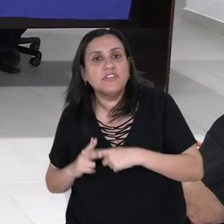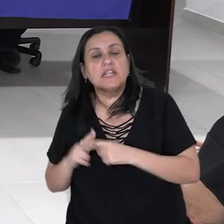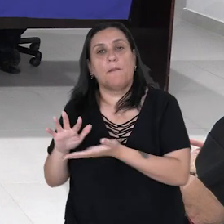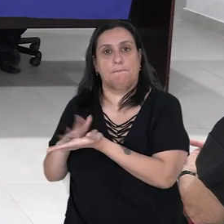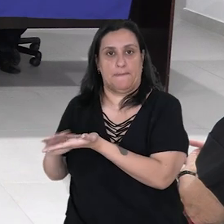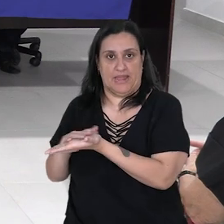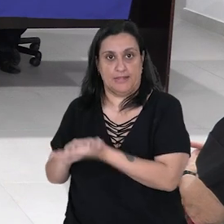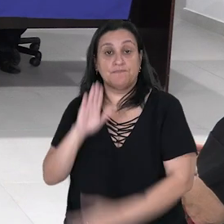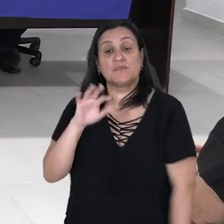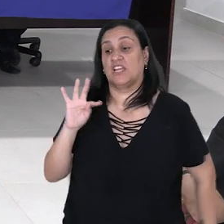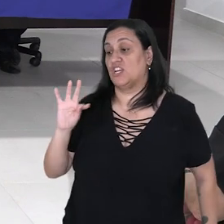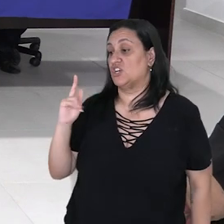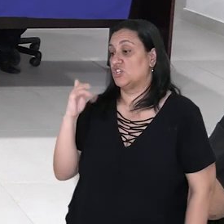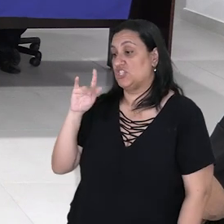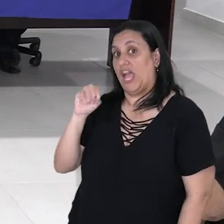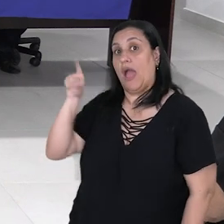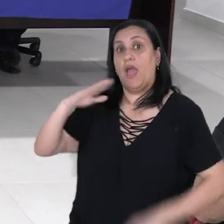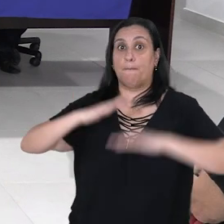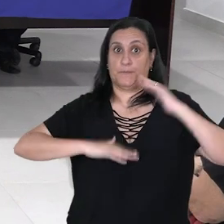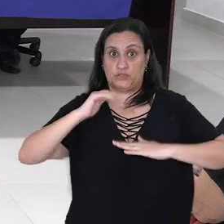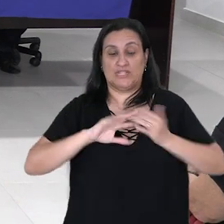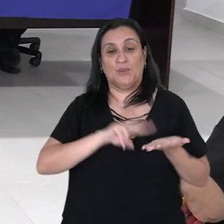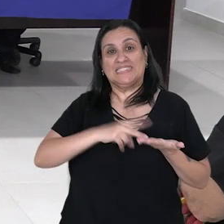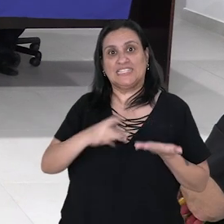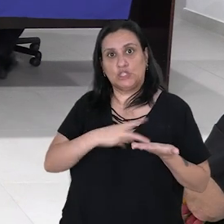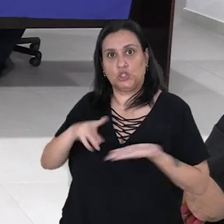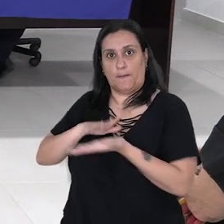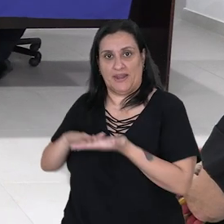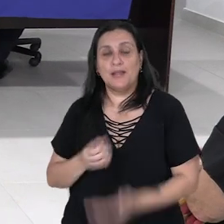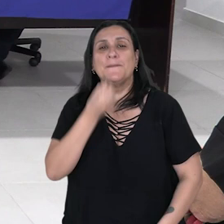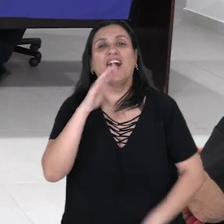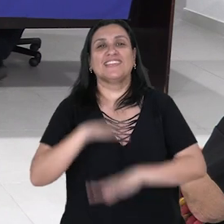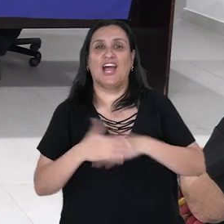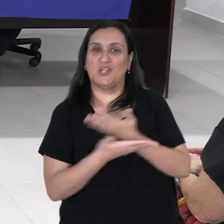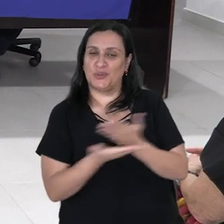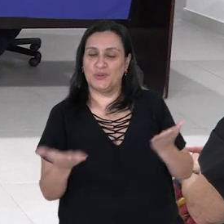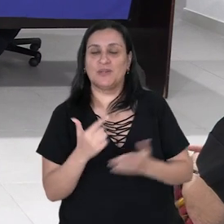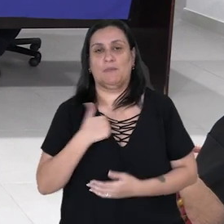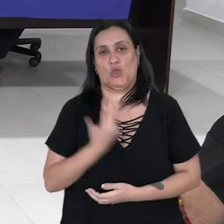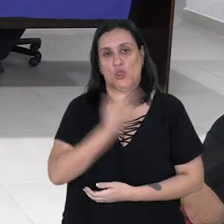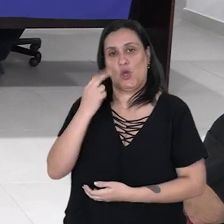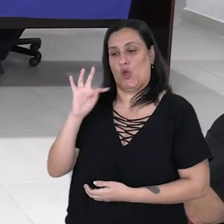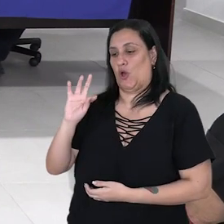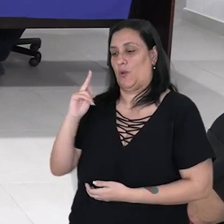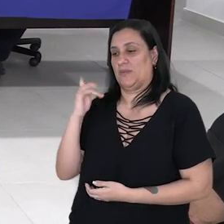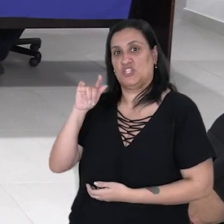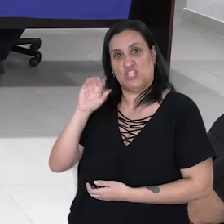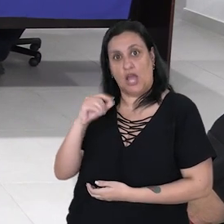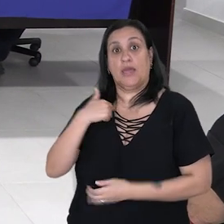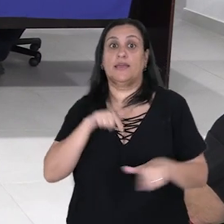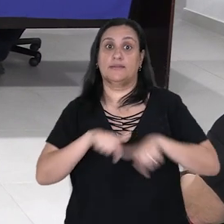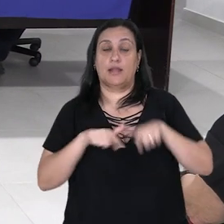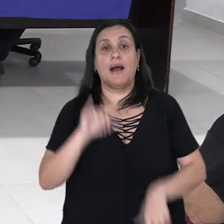fala aqui para o Tiago, que é um dos nossos transcritores. Boa tarde a todos. Me chamo Tiago, eu trabalho